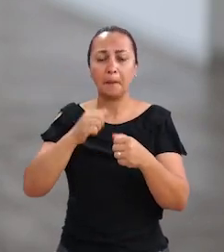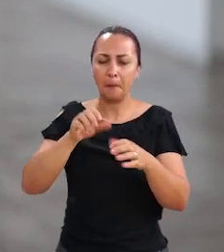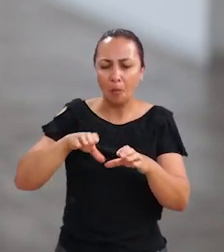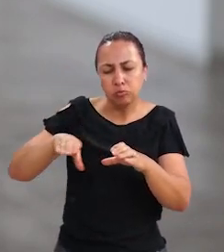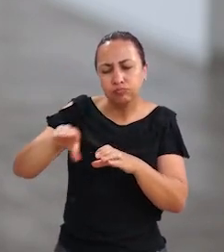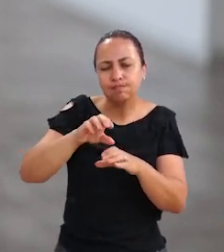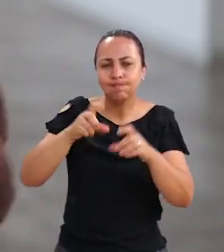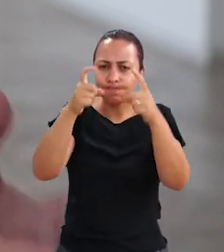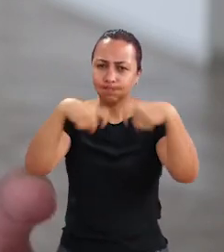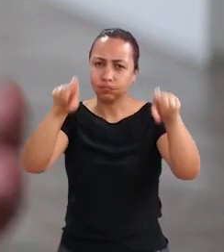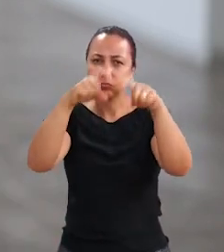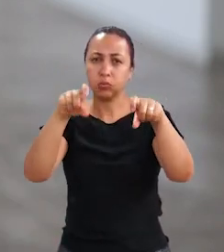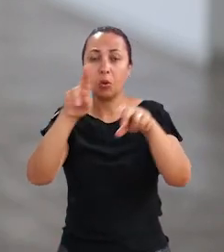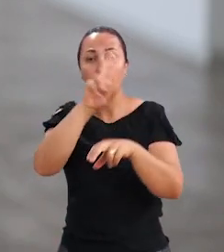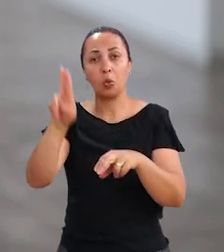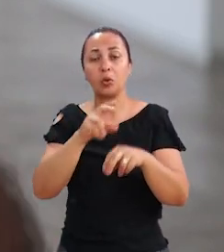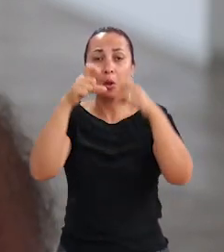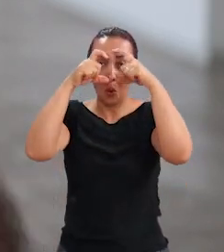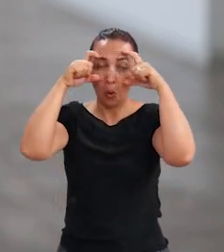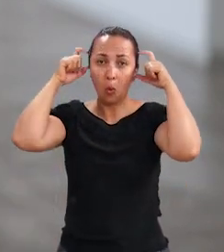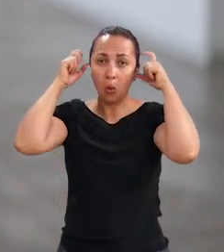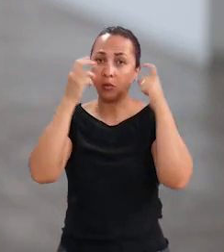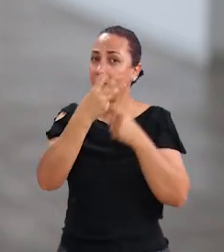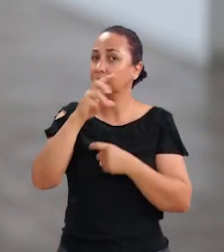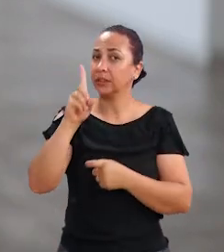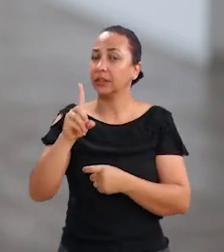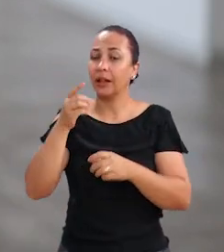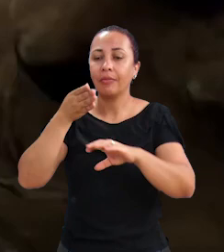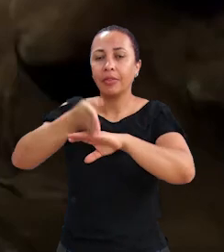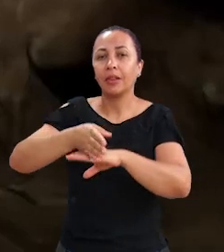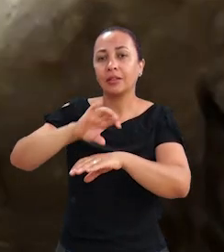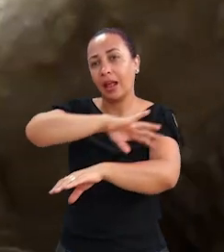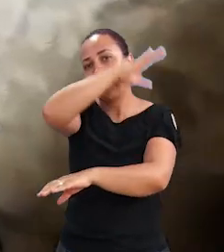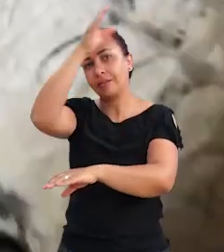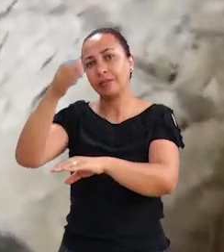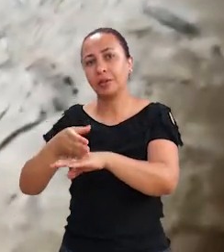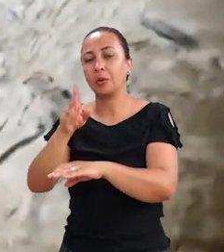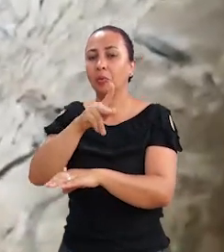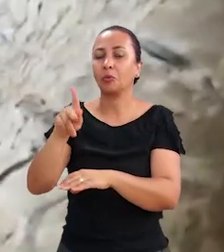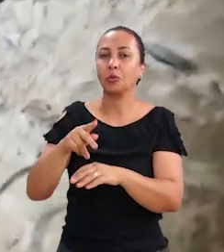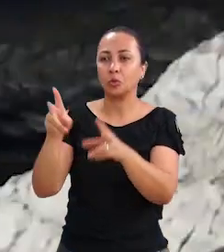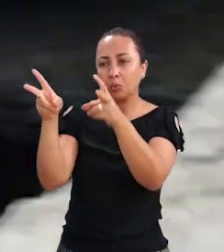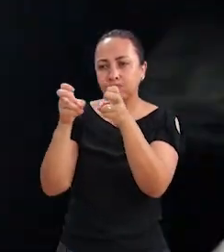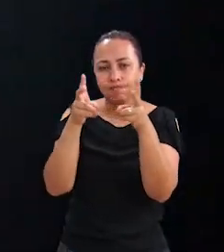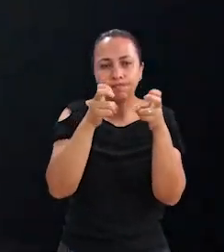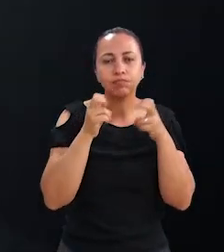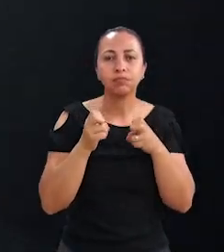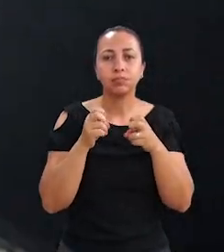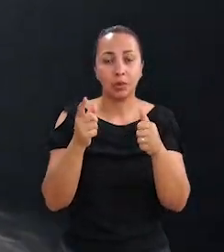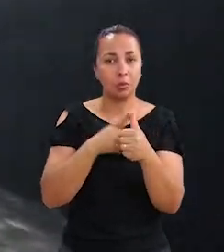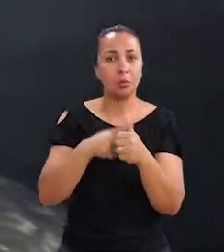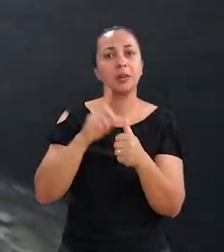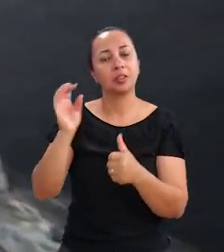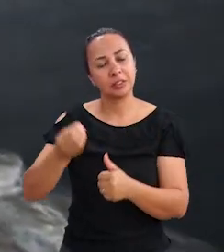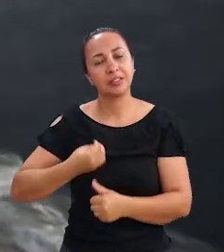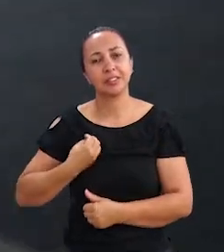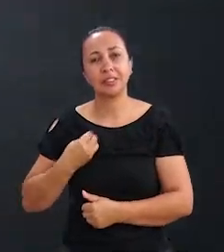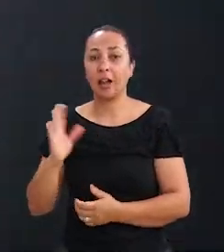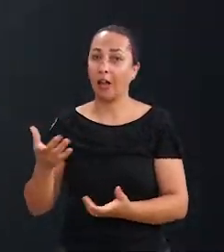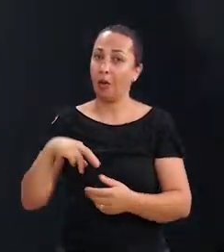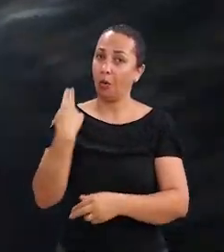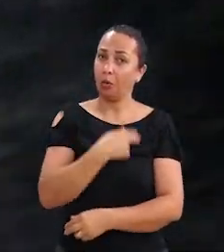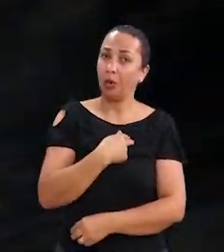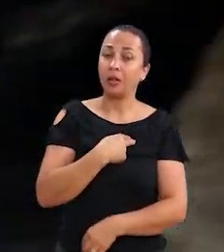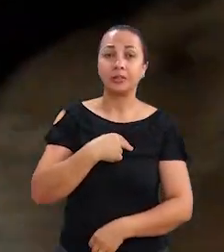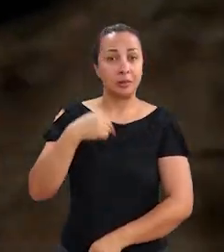possível navegar virtualmente utilizando óculos de realidade virtual dentro da caverna que o professor Robson capturou. Esse foi o primeiro protótipo,